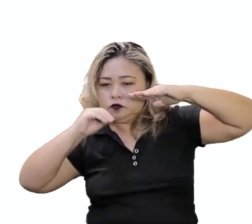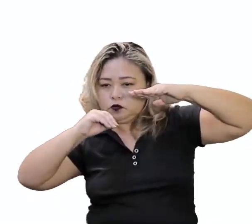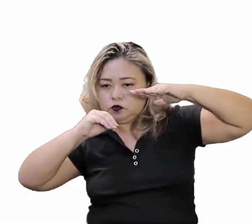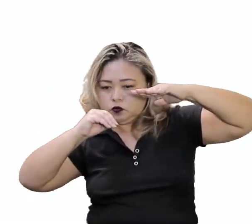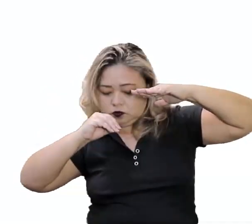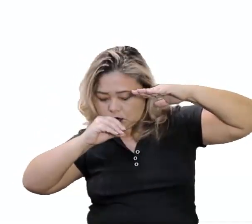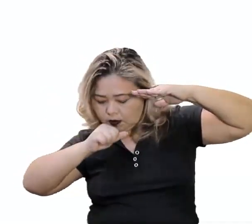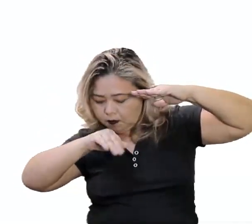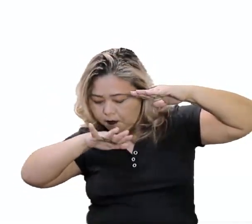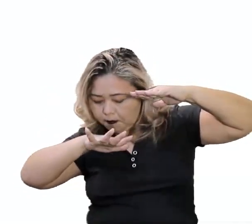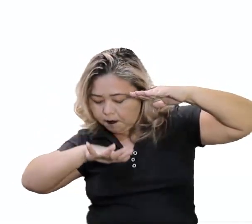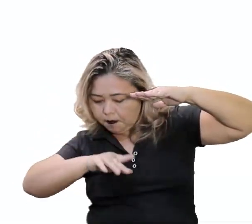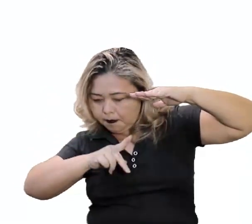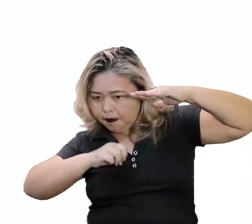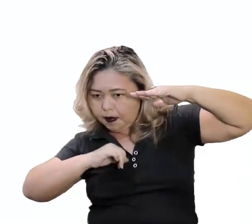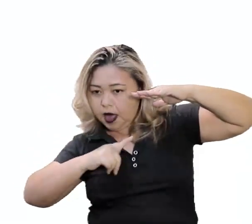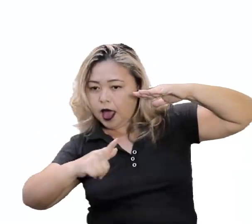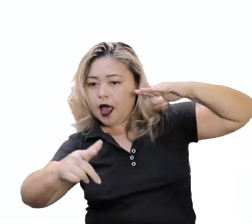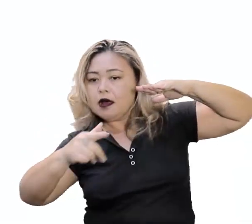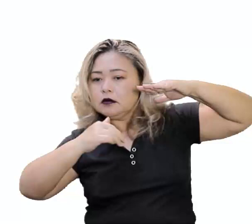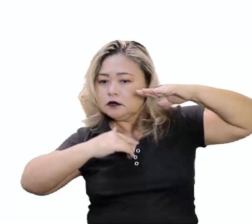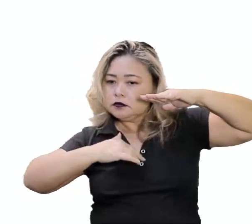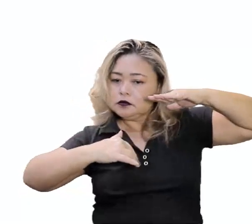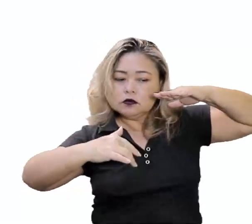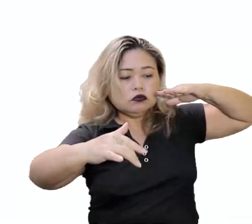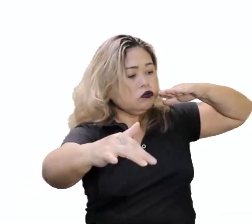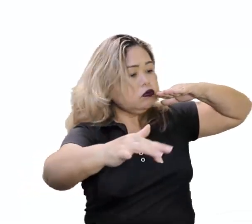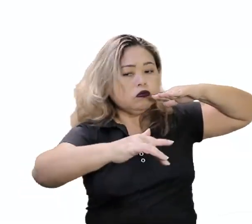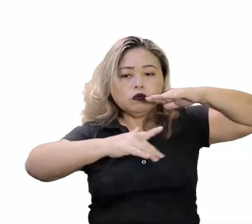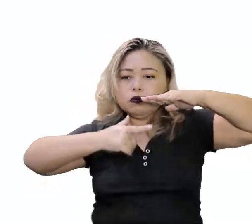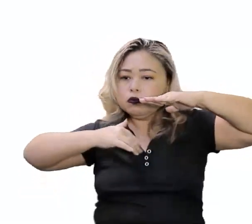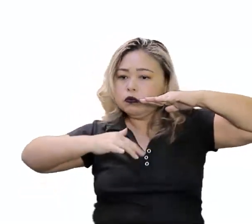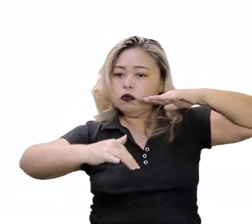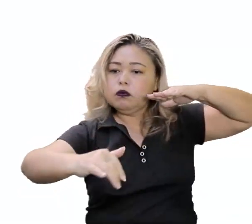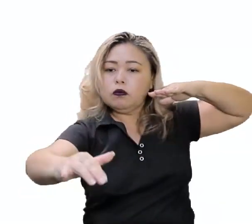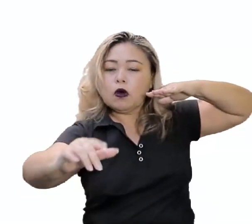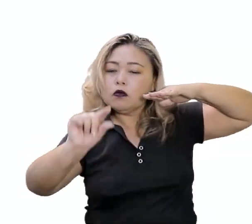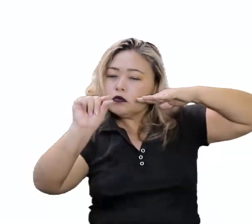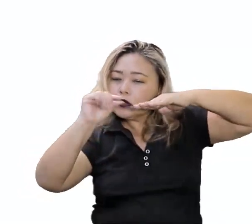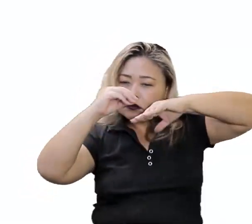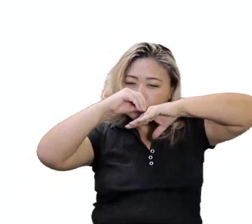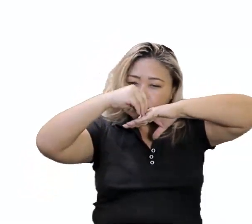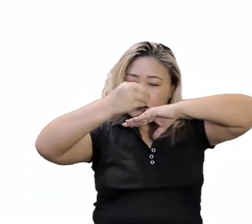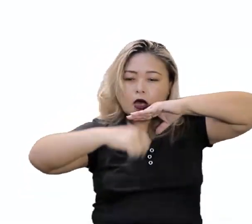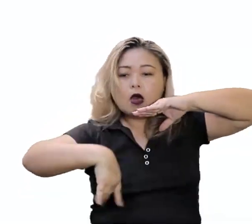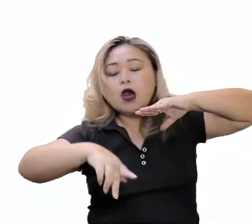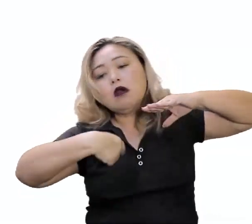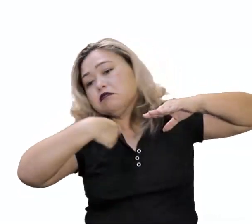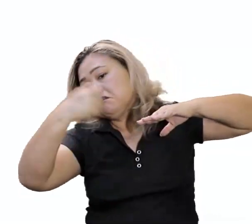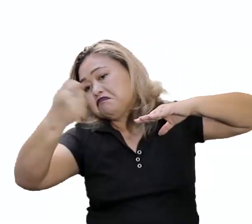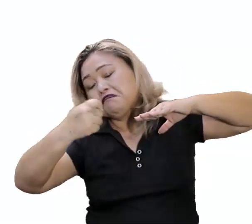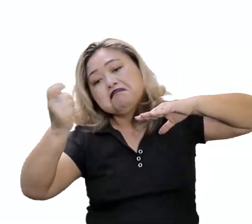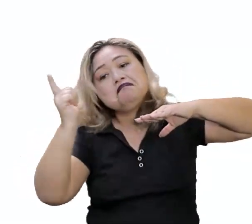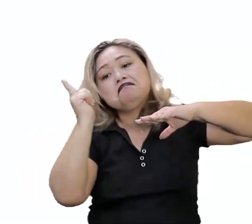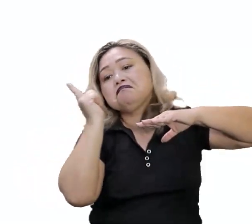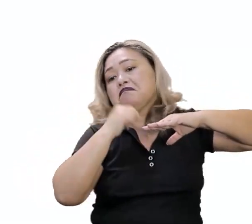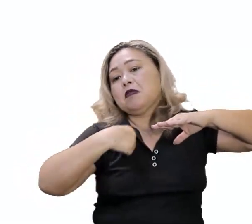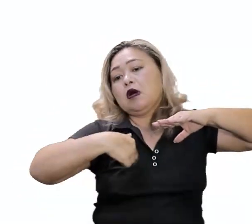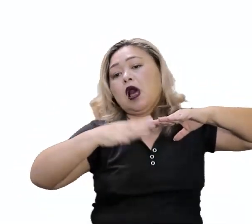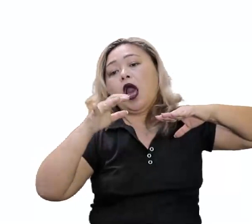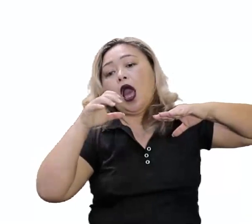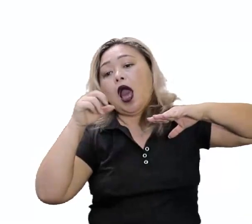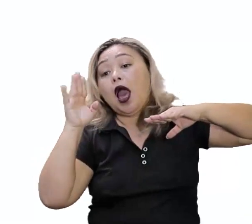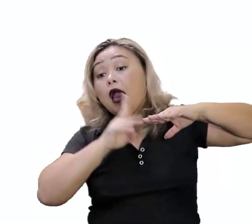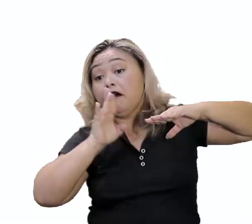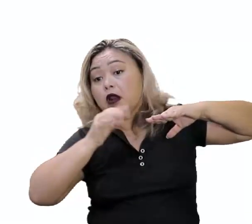chamados planctônicos, que a correnteza leva para um lado e para o outro, que são organismos pequenos, não têm capacidade de vencer a